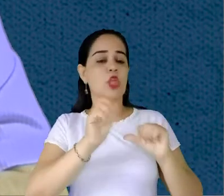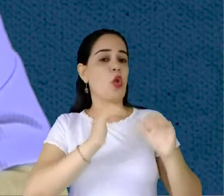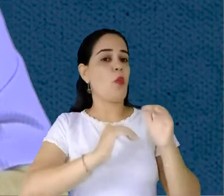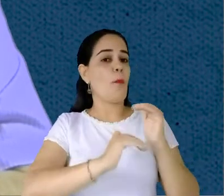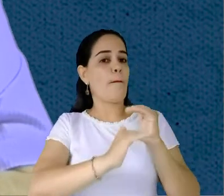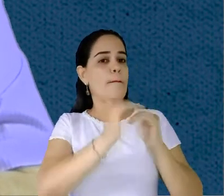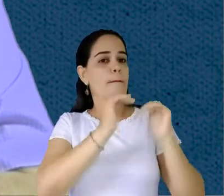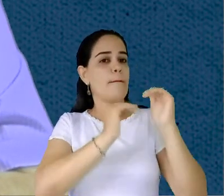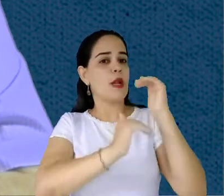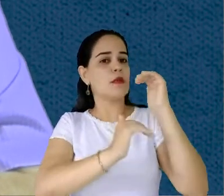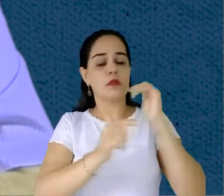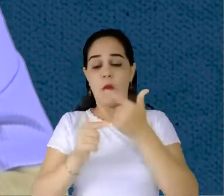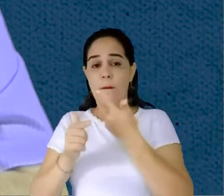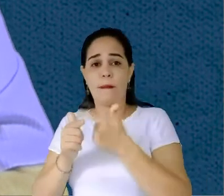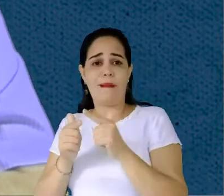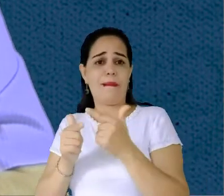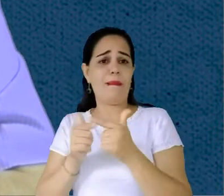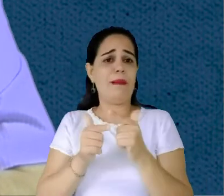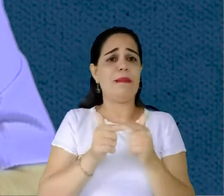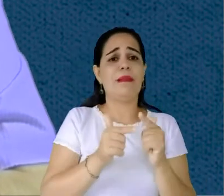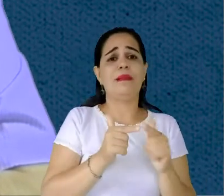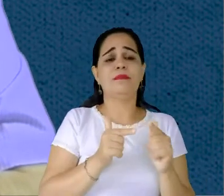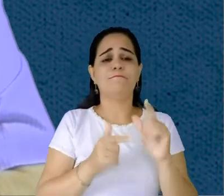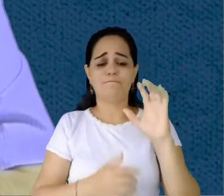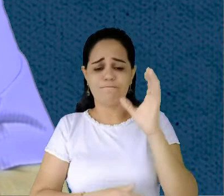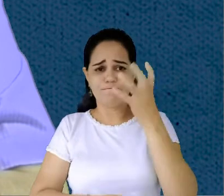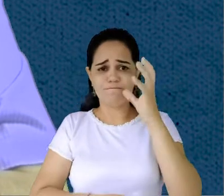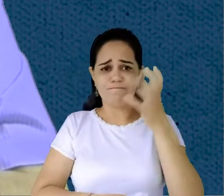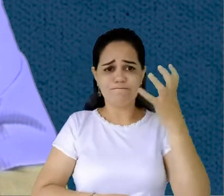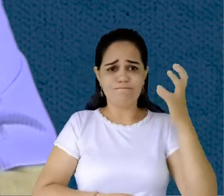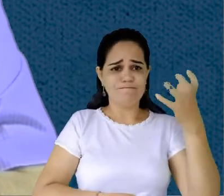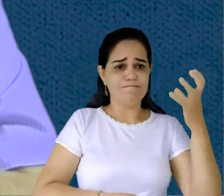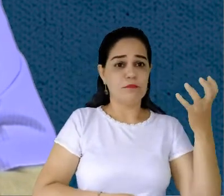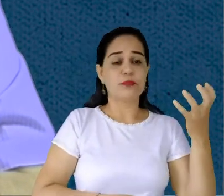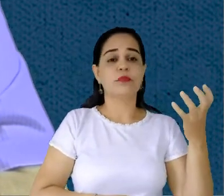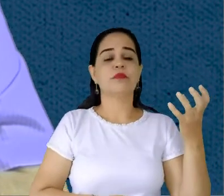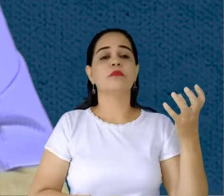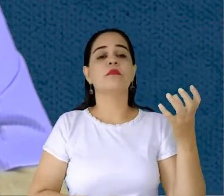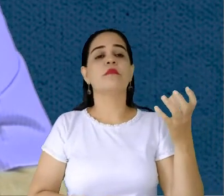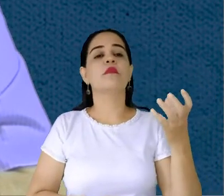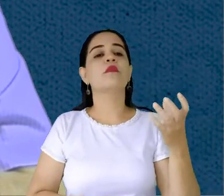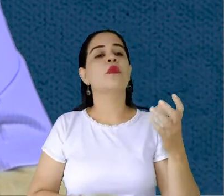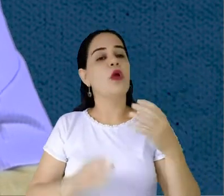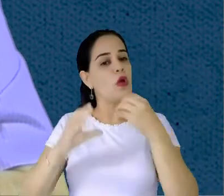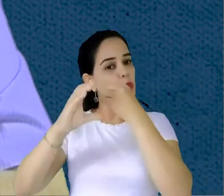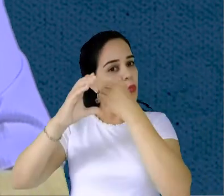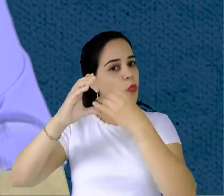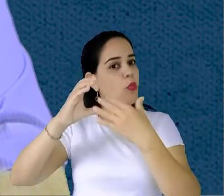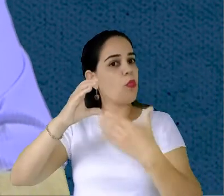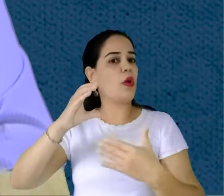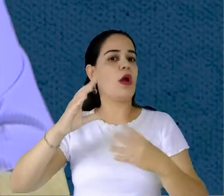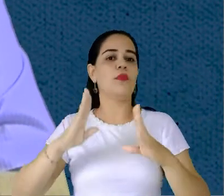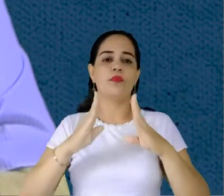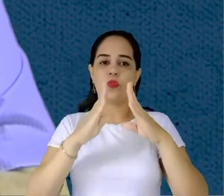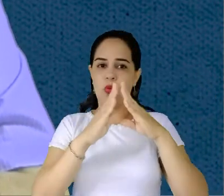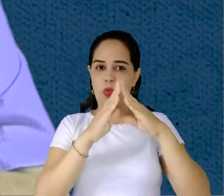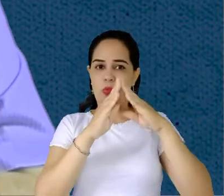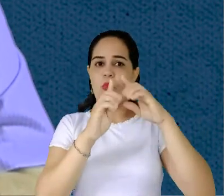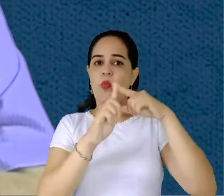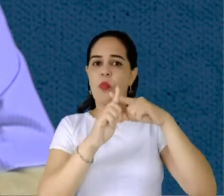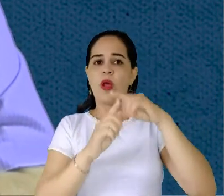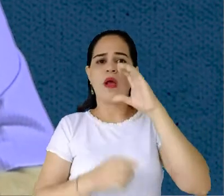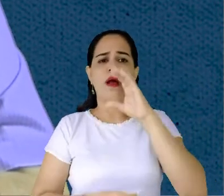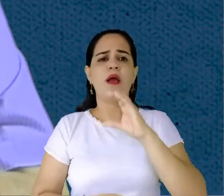se reinventando a cada problema que ia surgindo. Essa é uma das